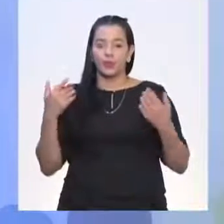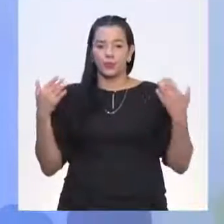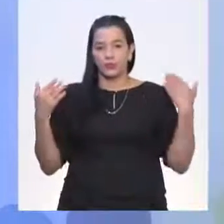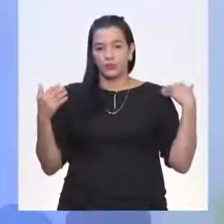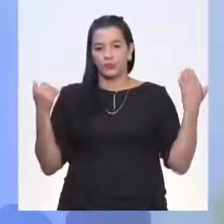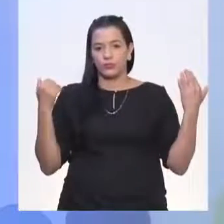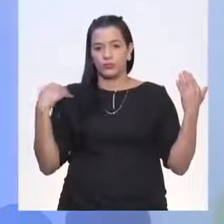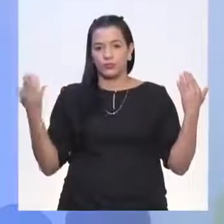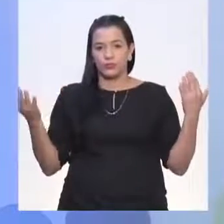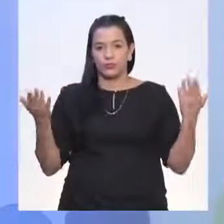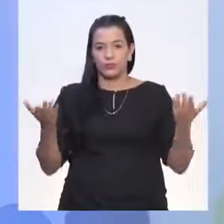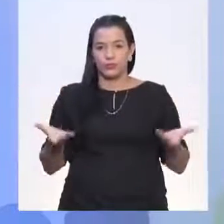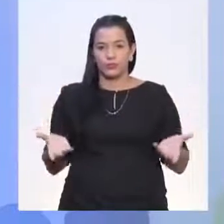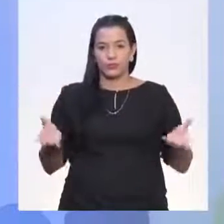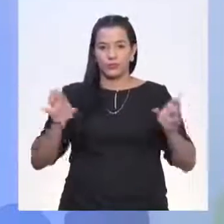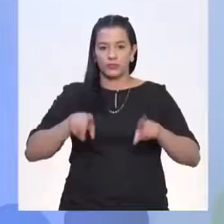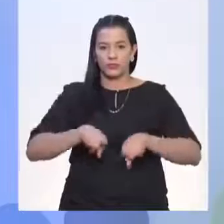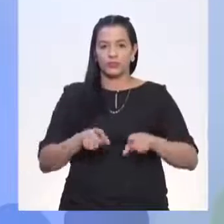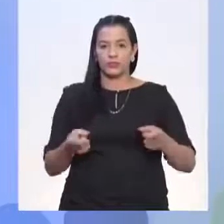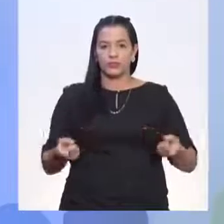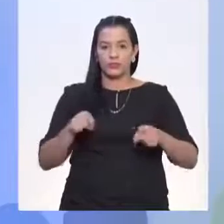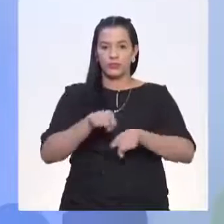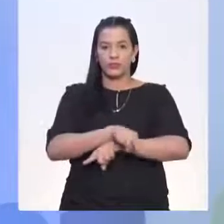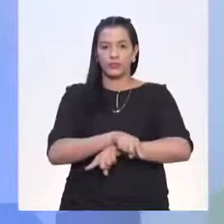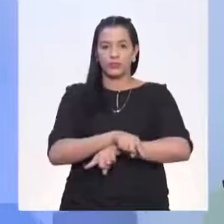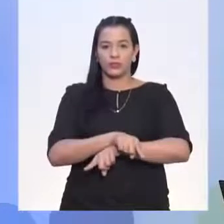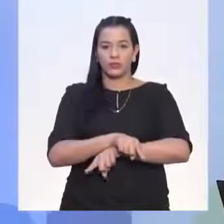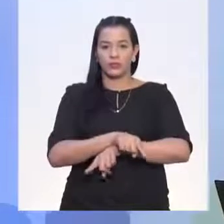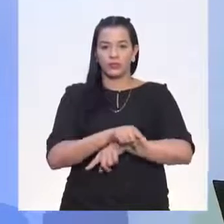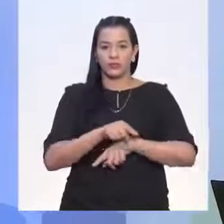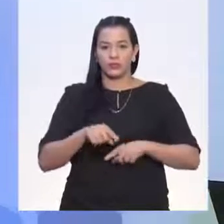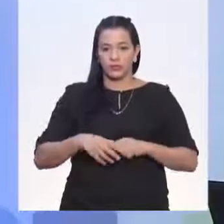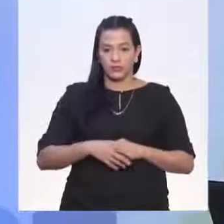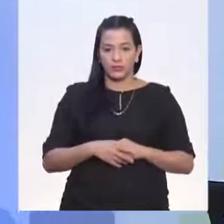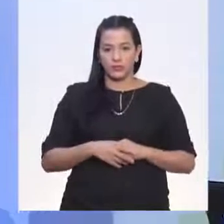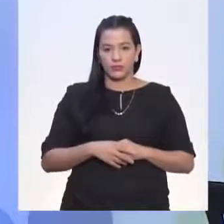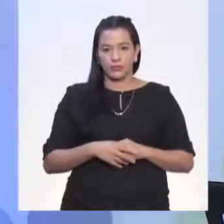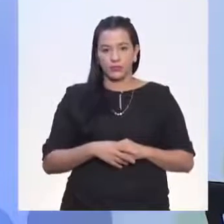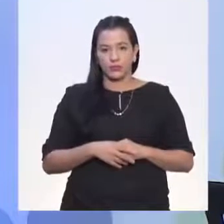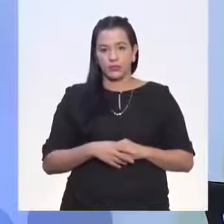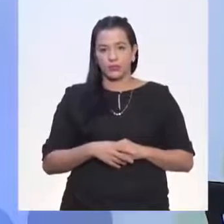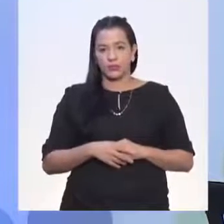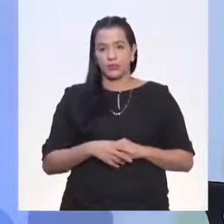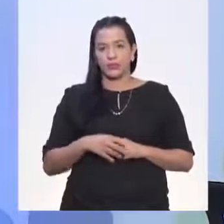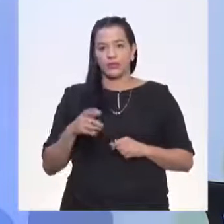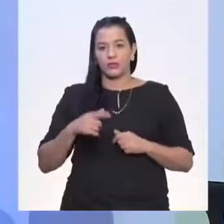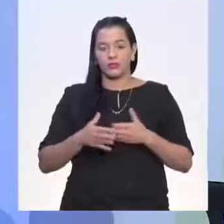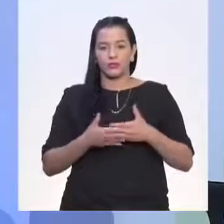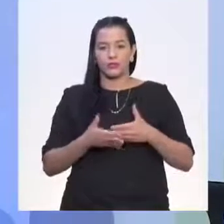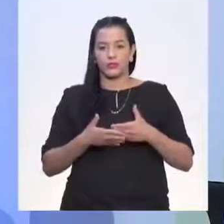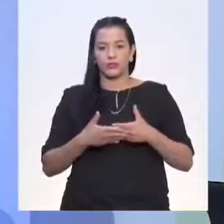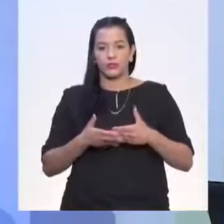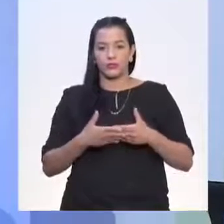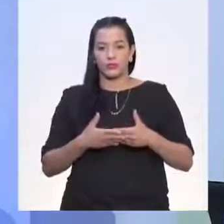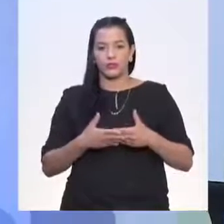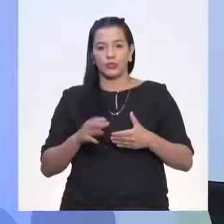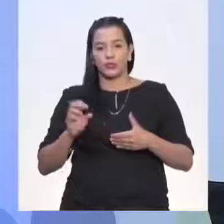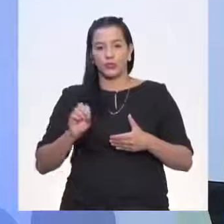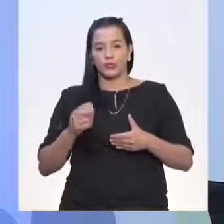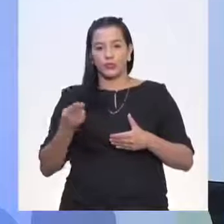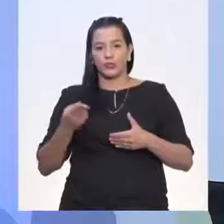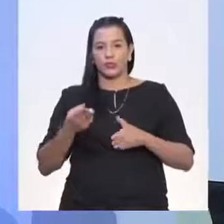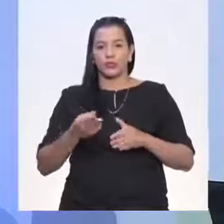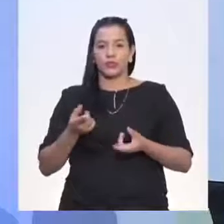porque a gente tem um lado certo de a gente colocar o dedão, né? E os outros dedos que são mais fininhos. Provavelmente,